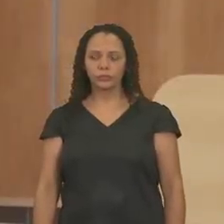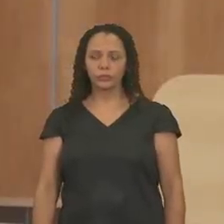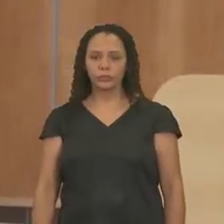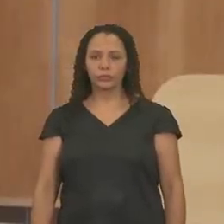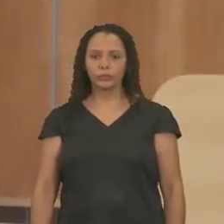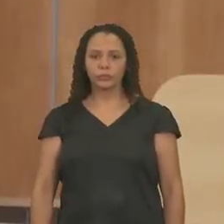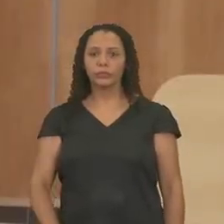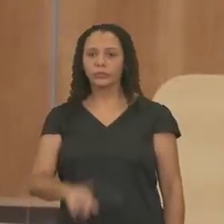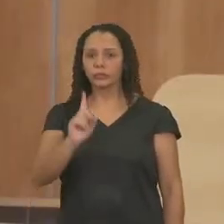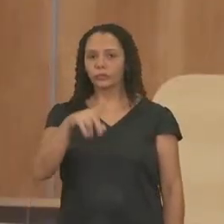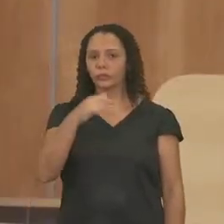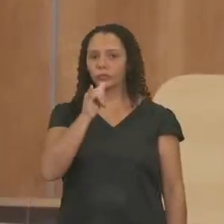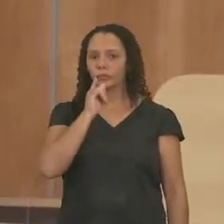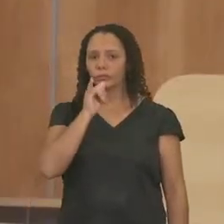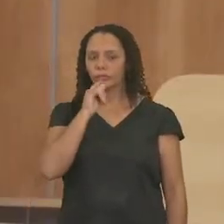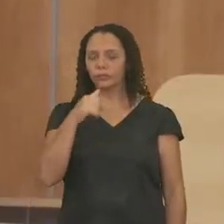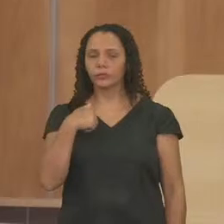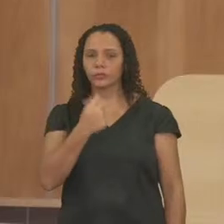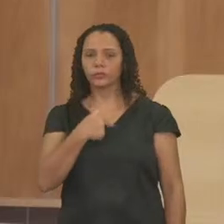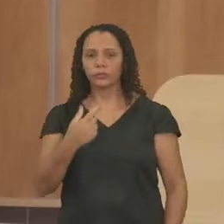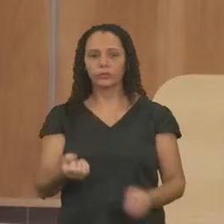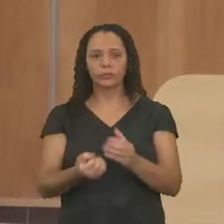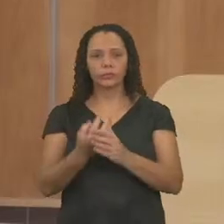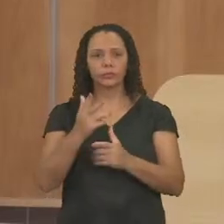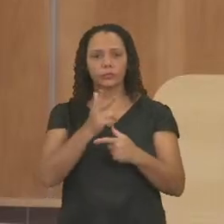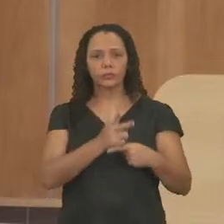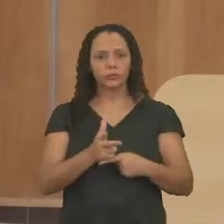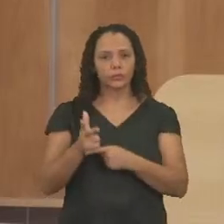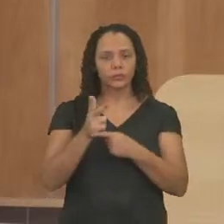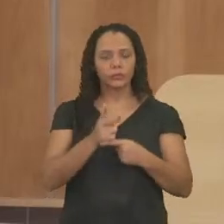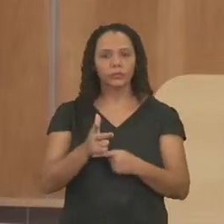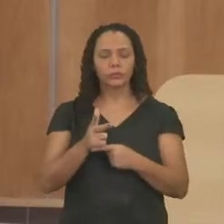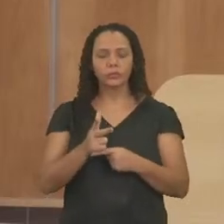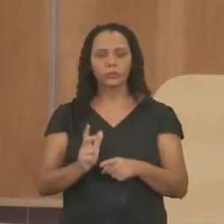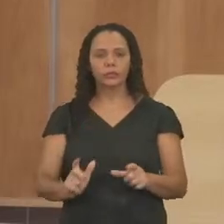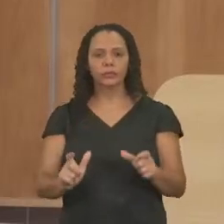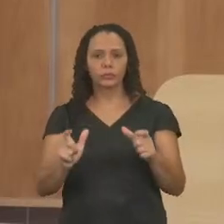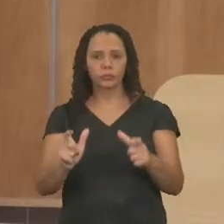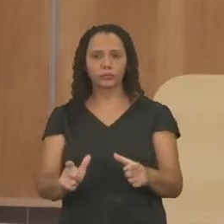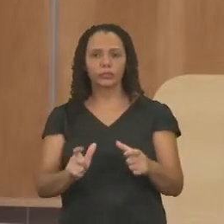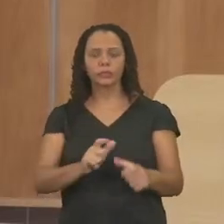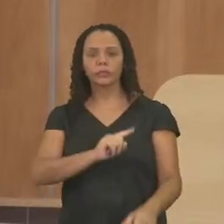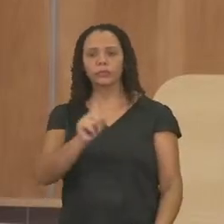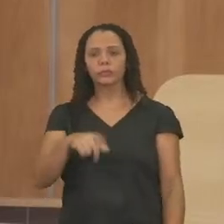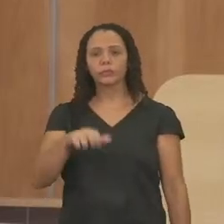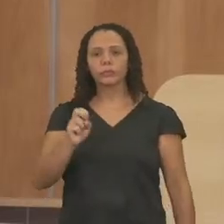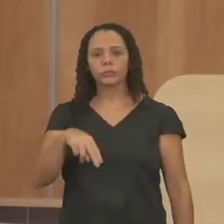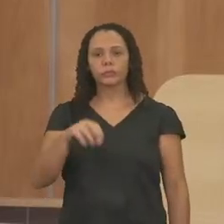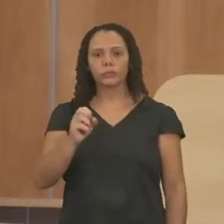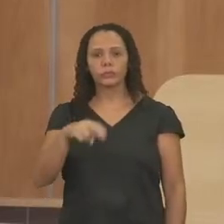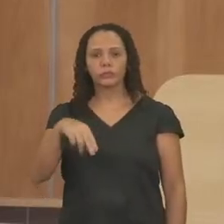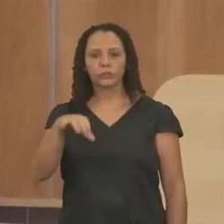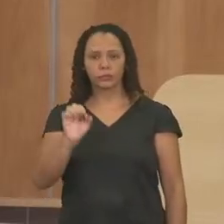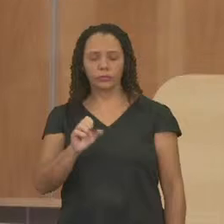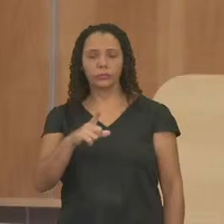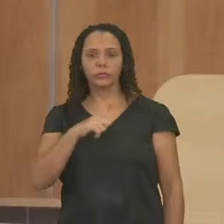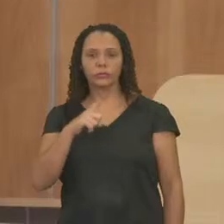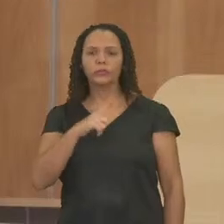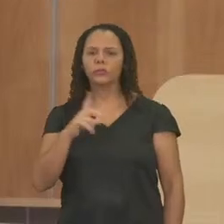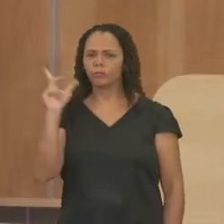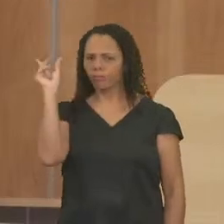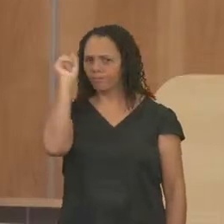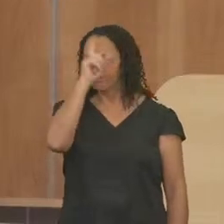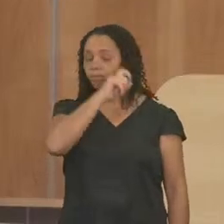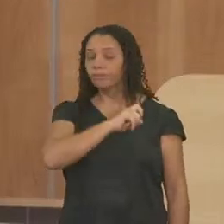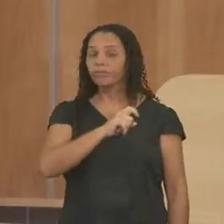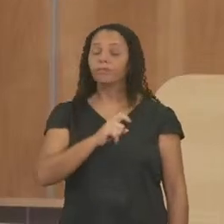Esse é um exemplo que a gente fez esse vídeo, ali no Espaço Zanoni, no Parque Santo Antônio, que tem essa dificuldade,